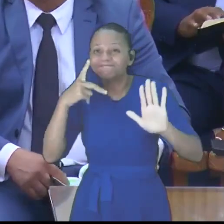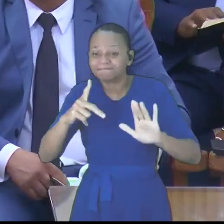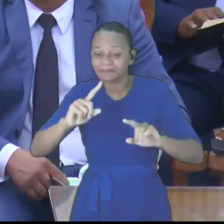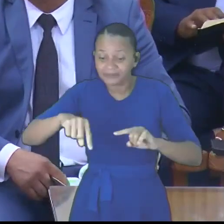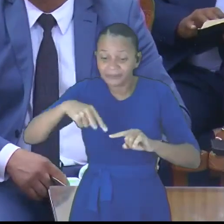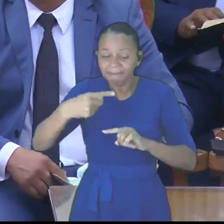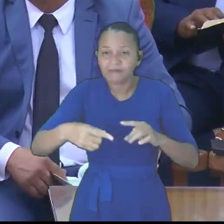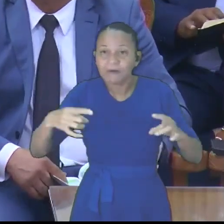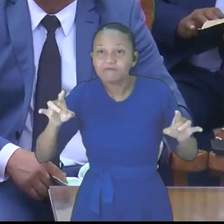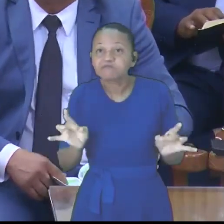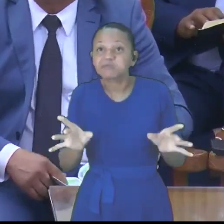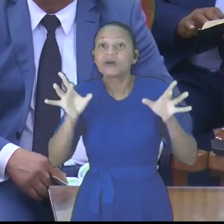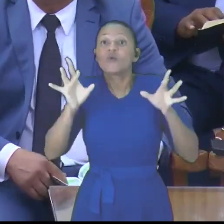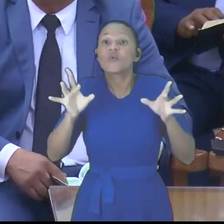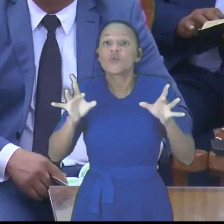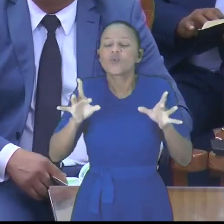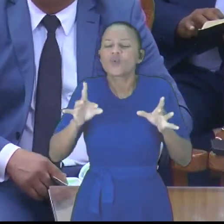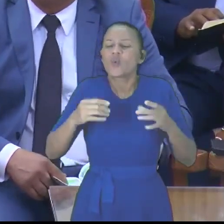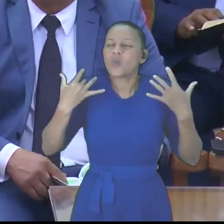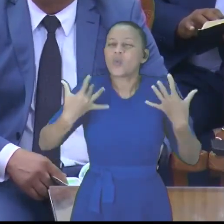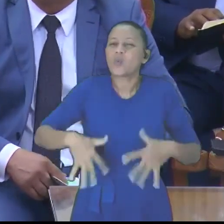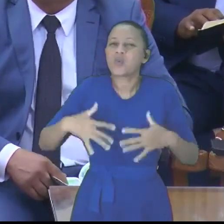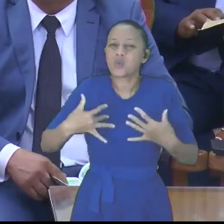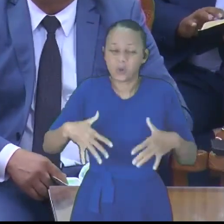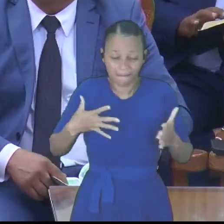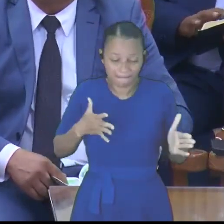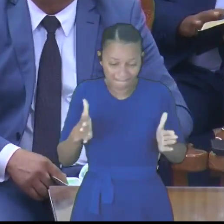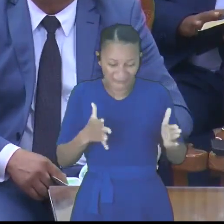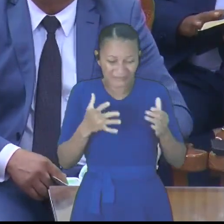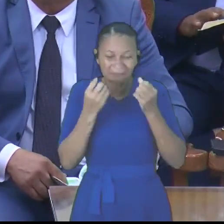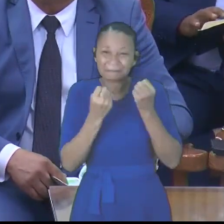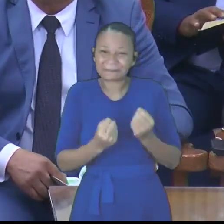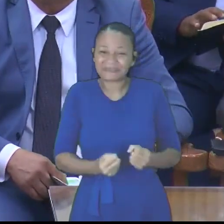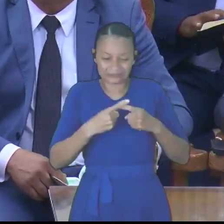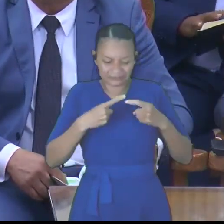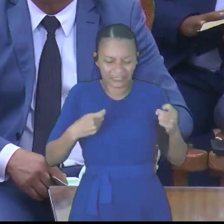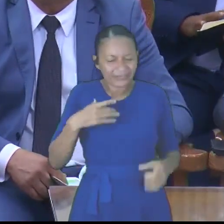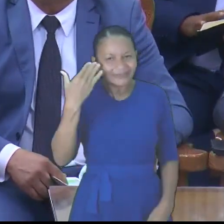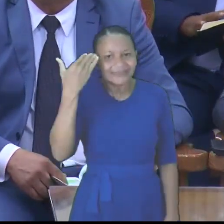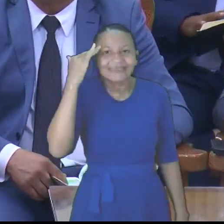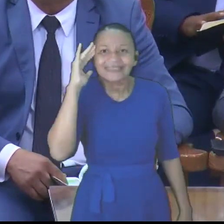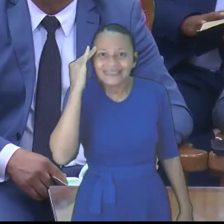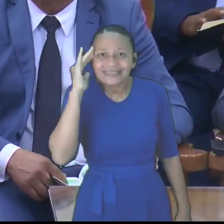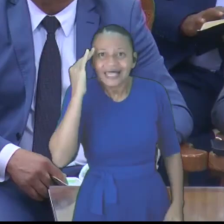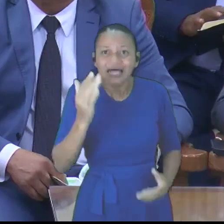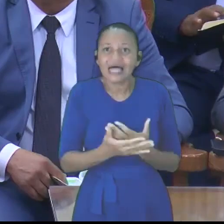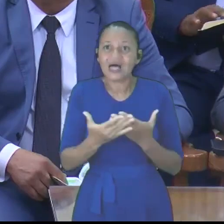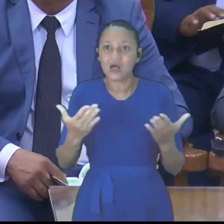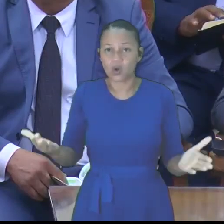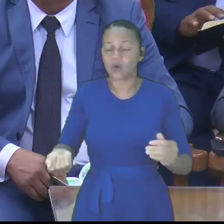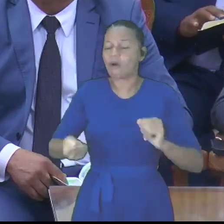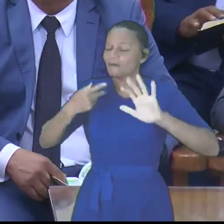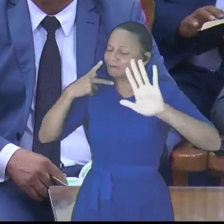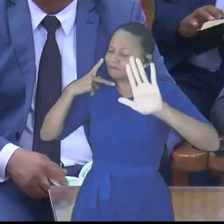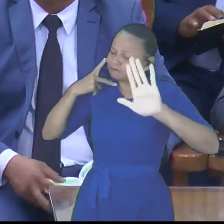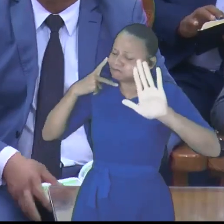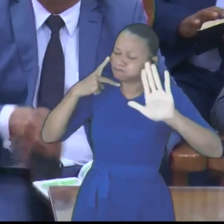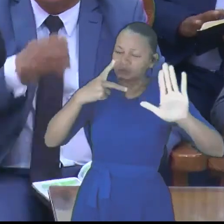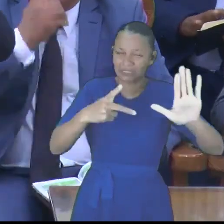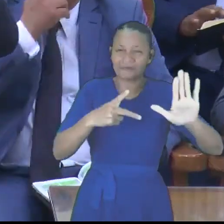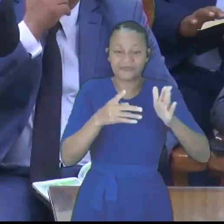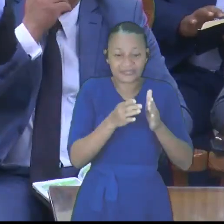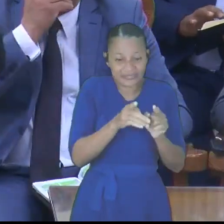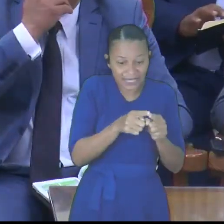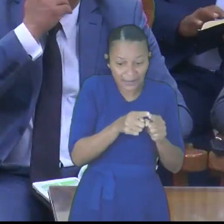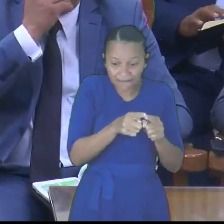cumprir quando? Na grande tribulação. Os irmãos estão entendendo? Uma profecia, ela tem um hiato de